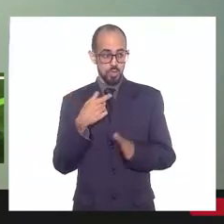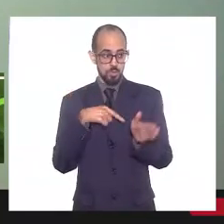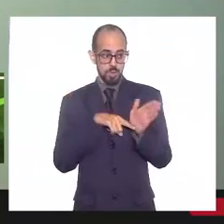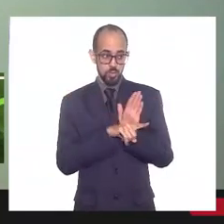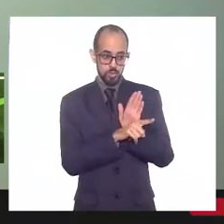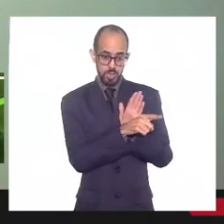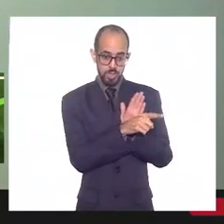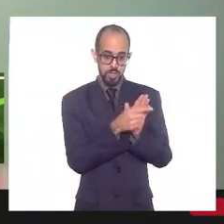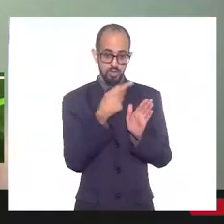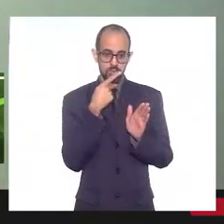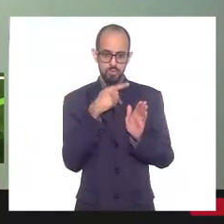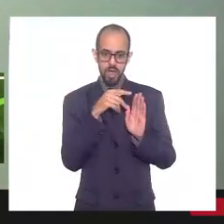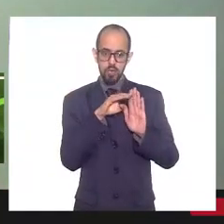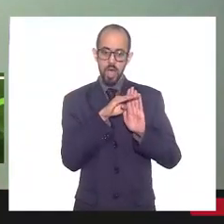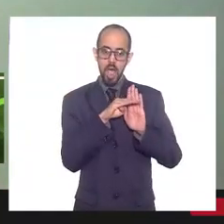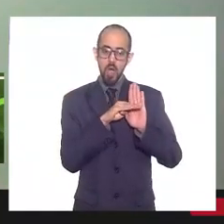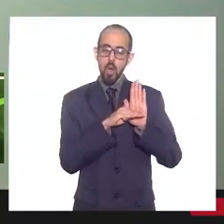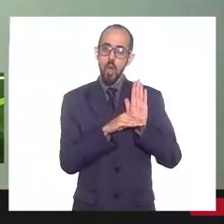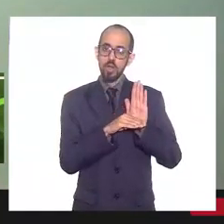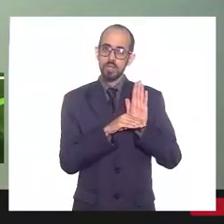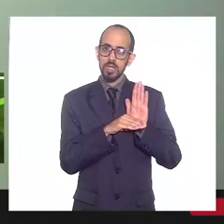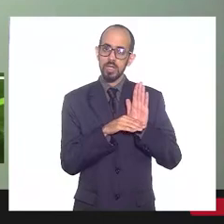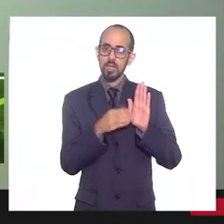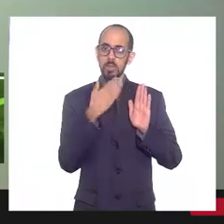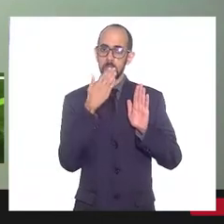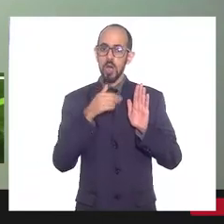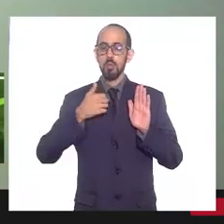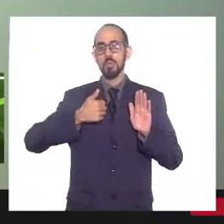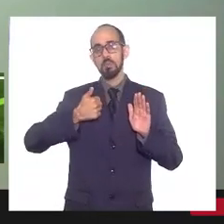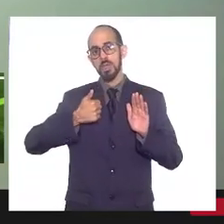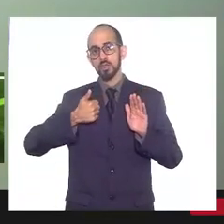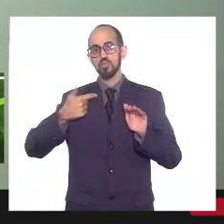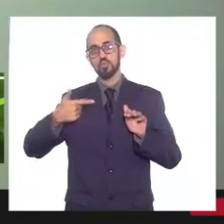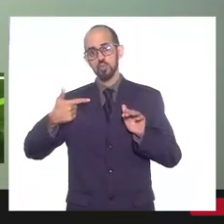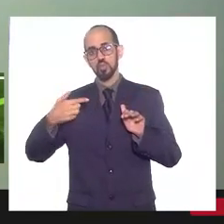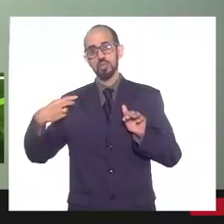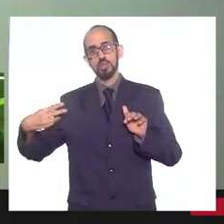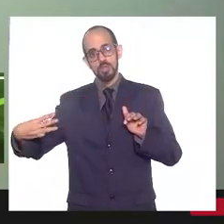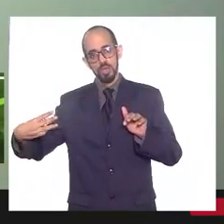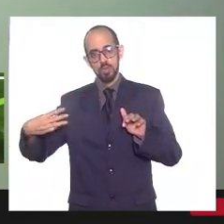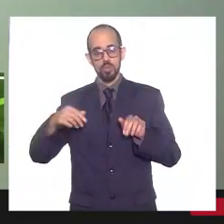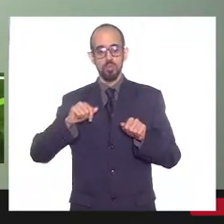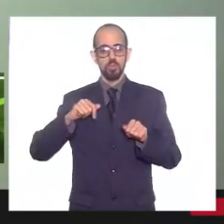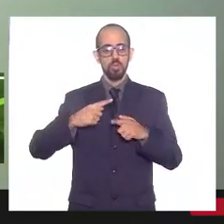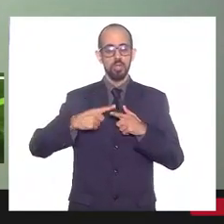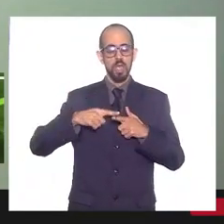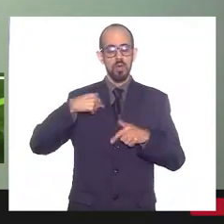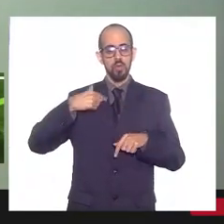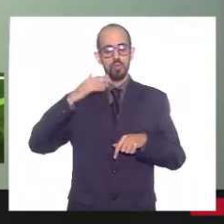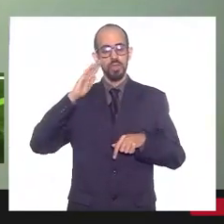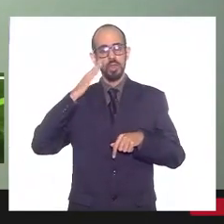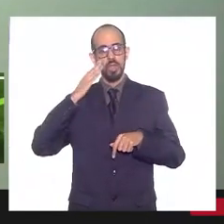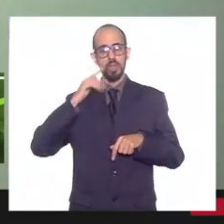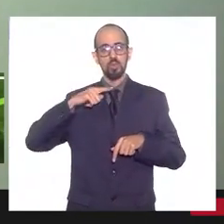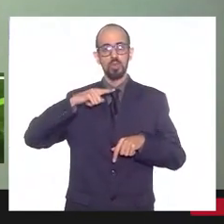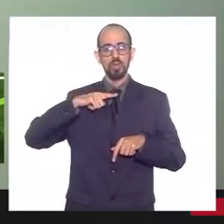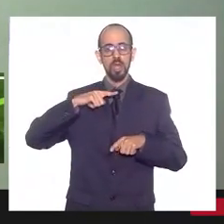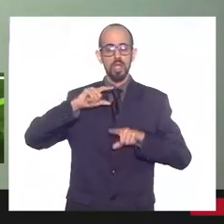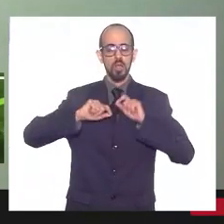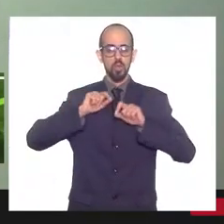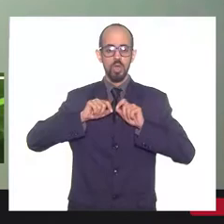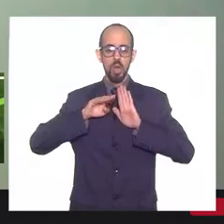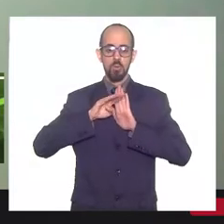de palestrantes a ordem das suas falas porque entendo que a um que é um